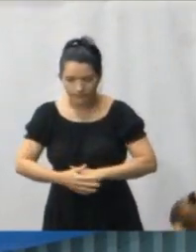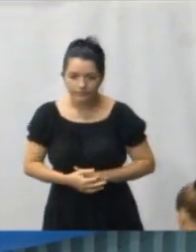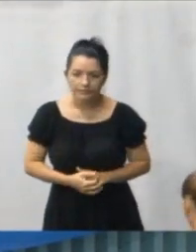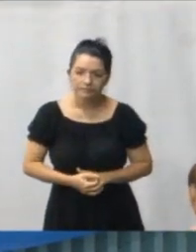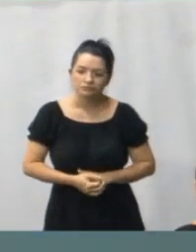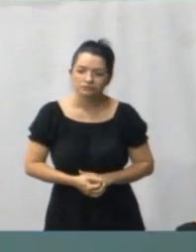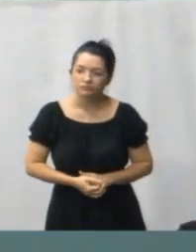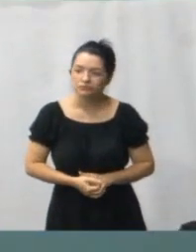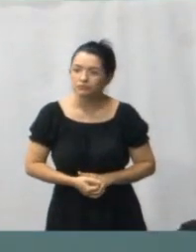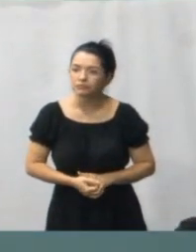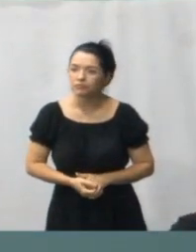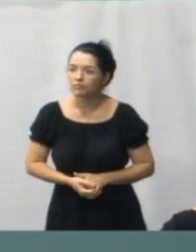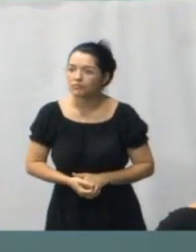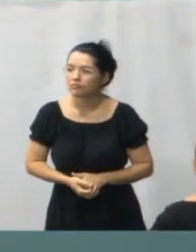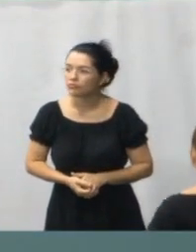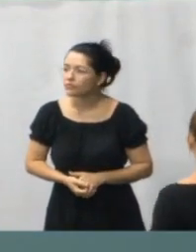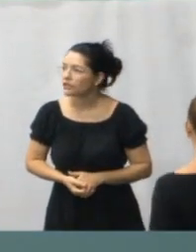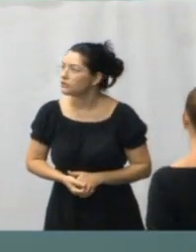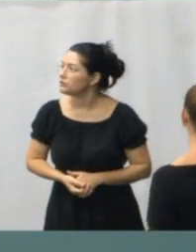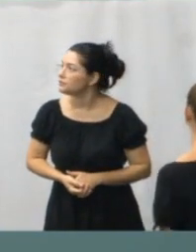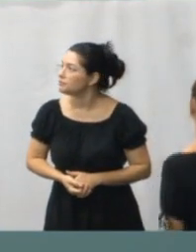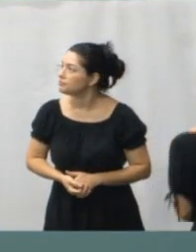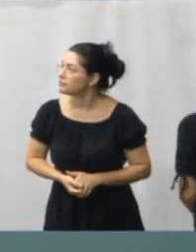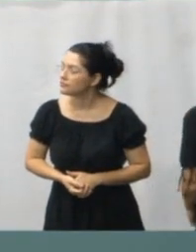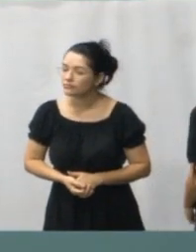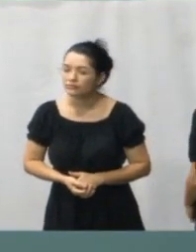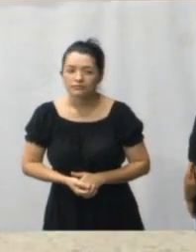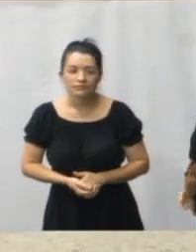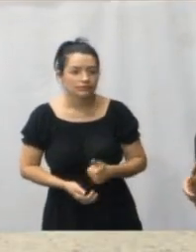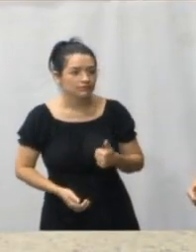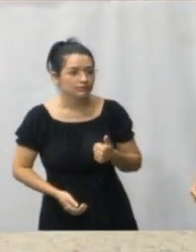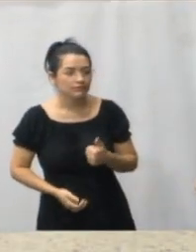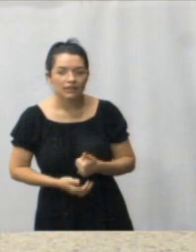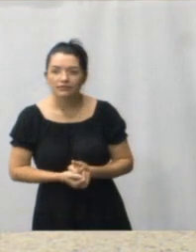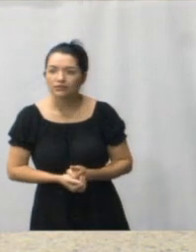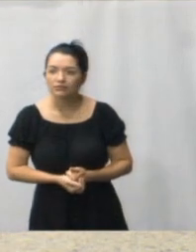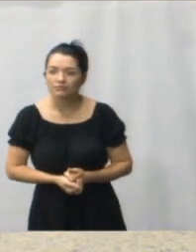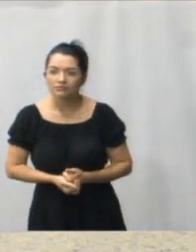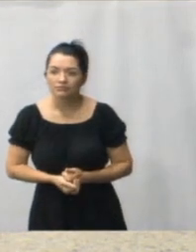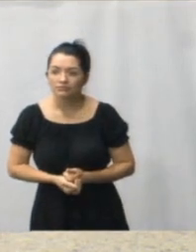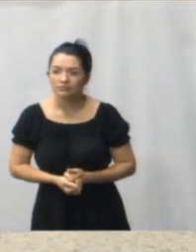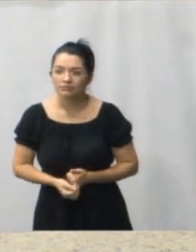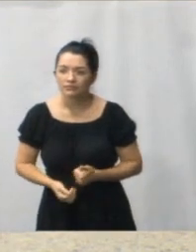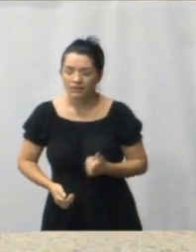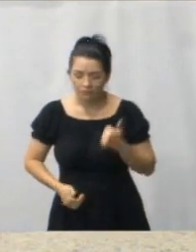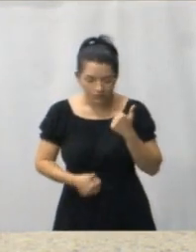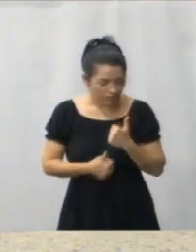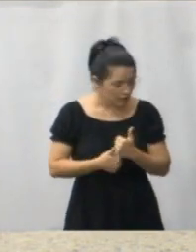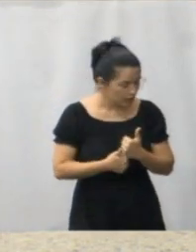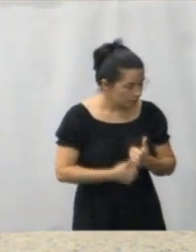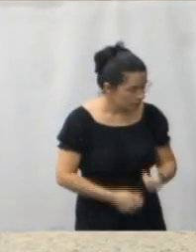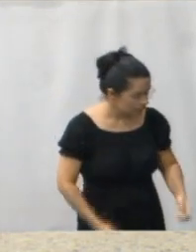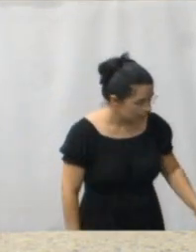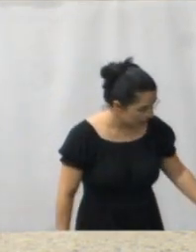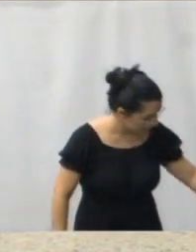Passamos. Eu gostaria só de fazer um complemento. Vou fazer da tribuna rapidinho.